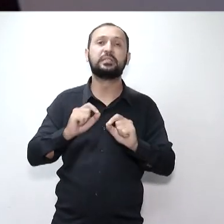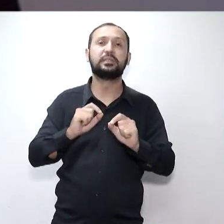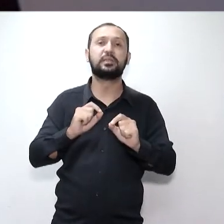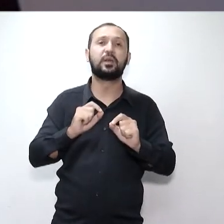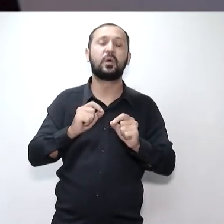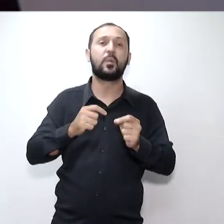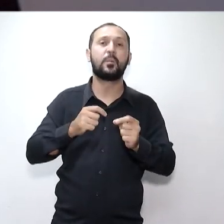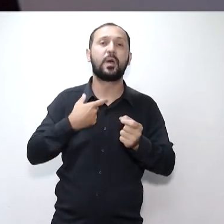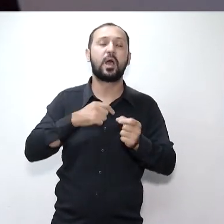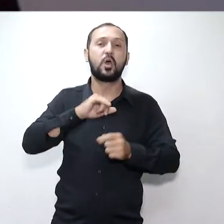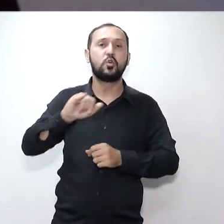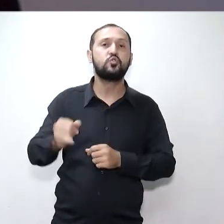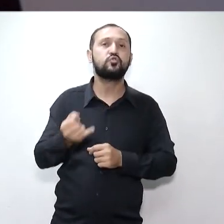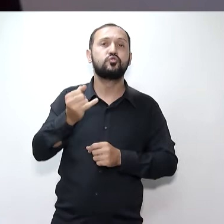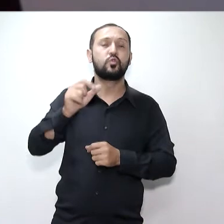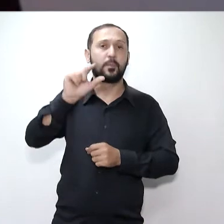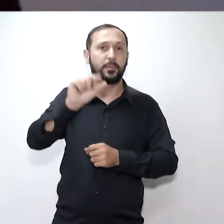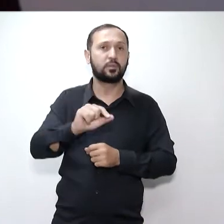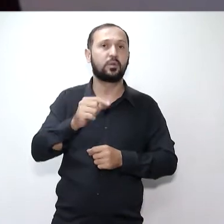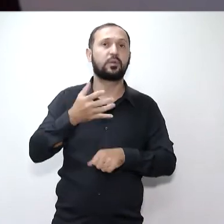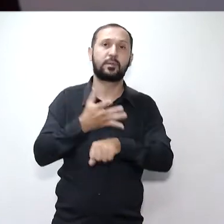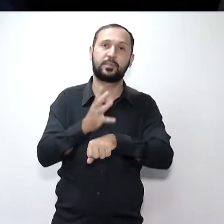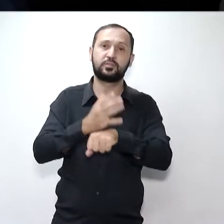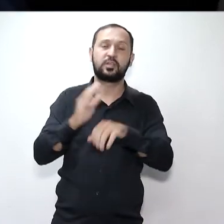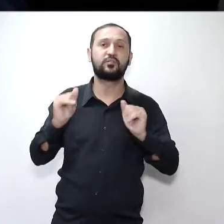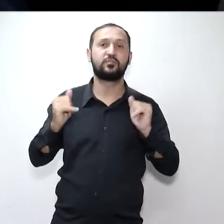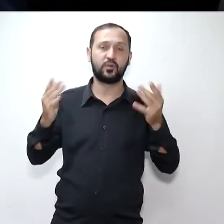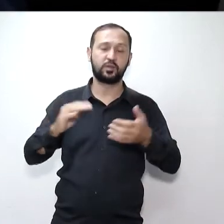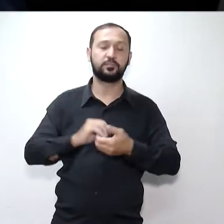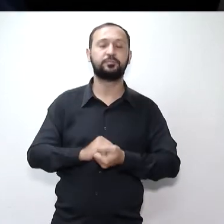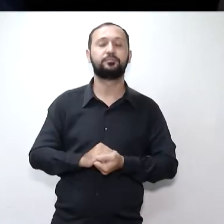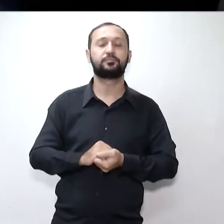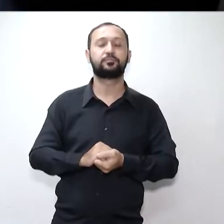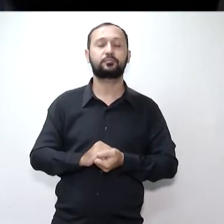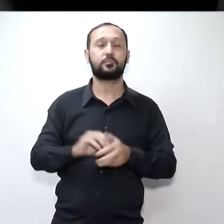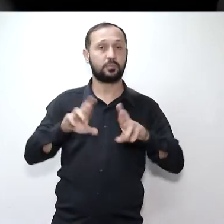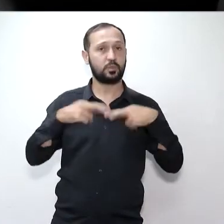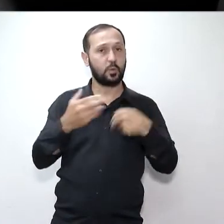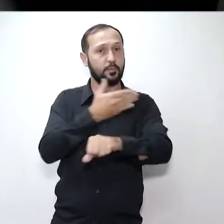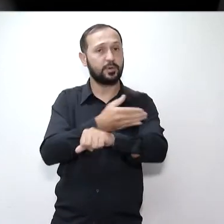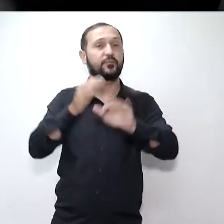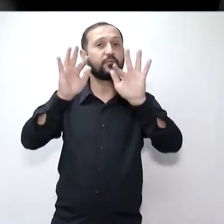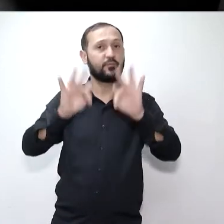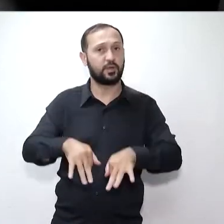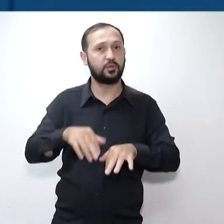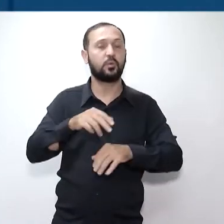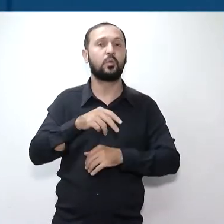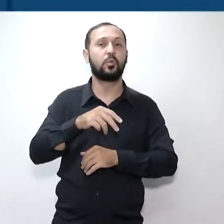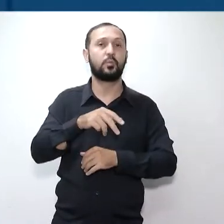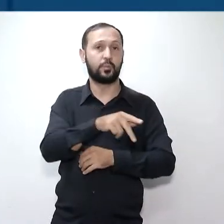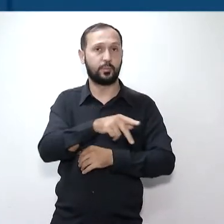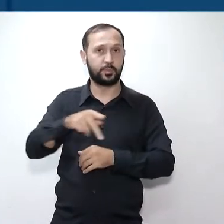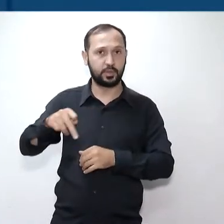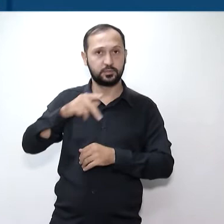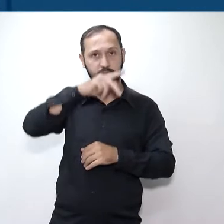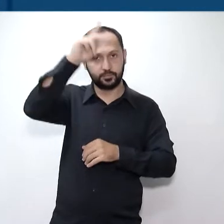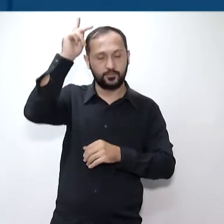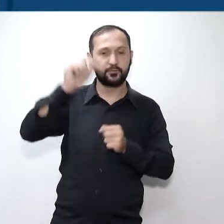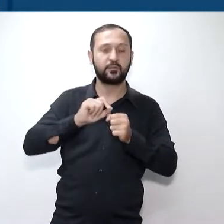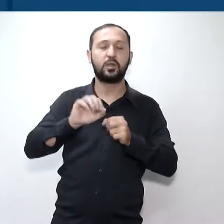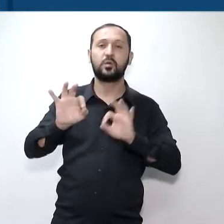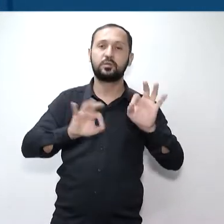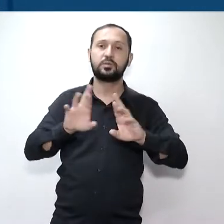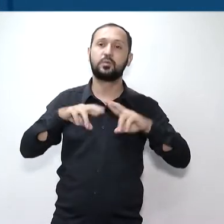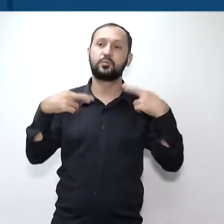uma cobrança de juro menor do que a praticada no mercado. Ao final da sessão plenária, o presidente da Casa de Leis informou que se